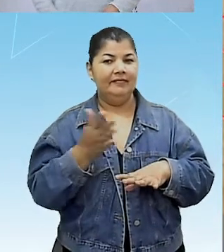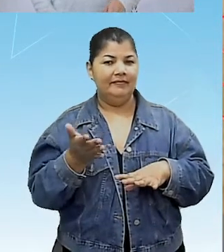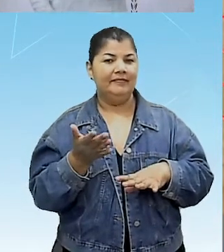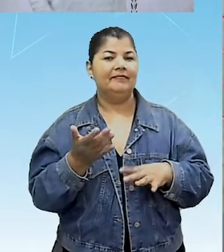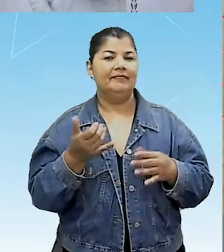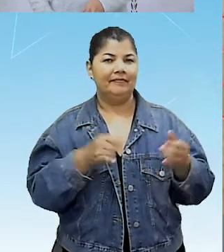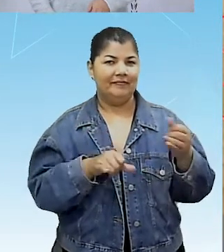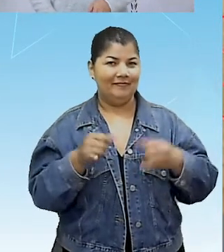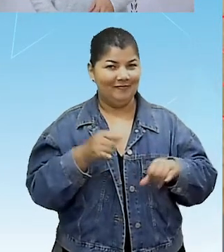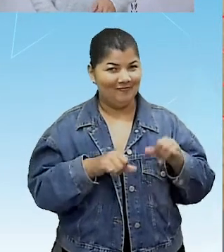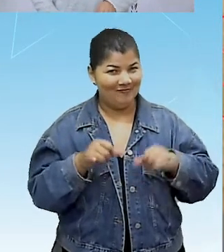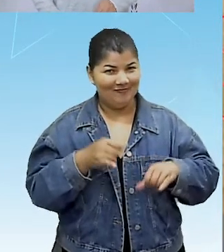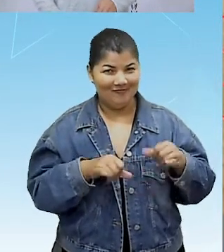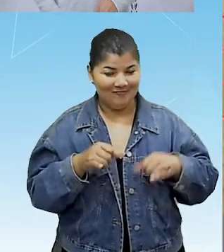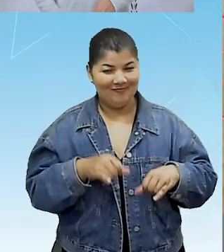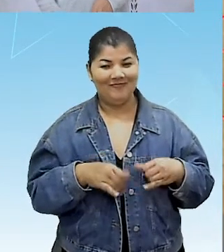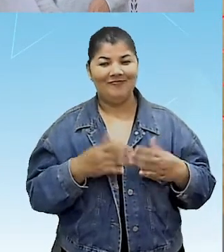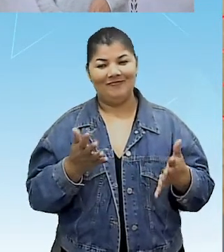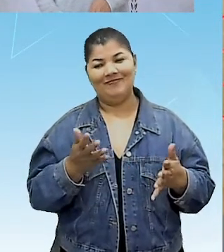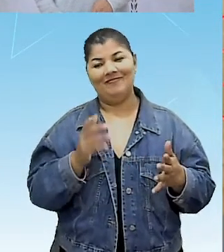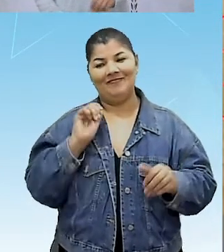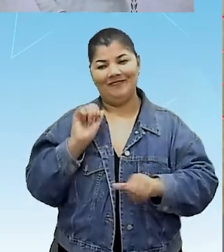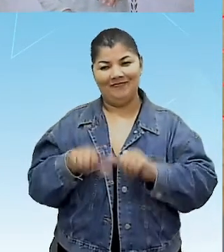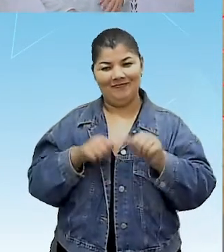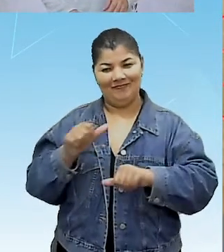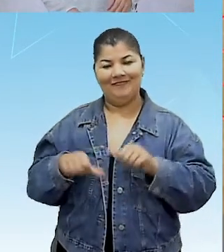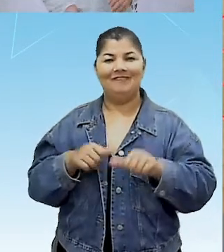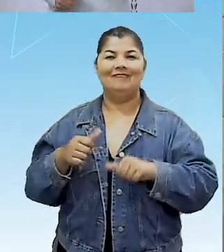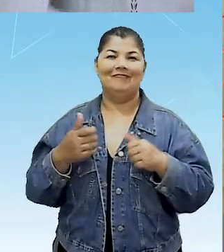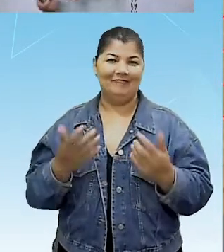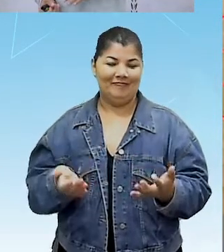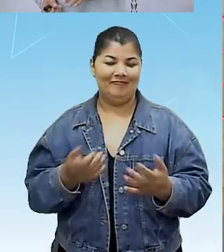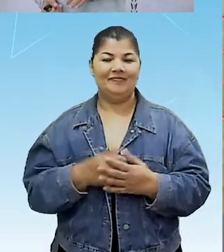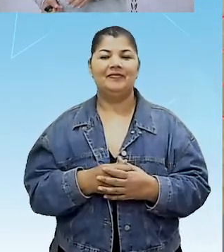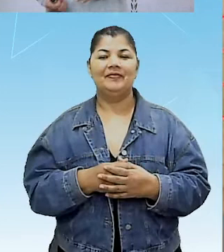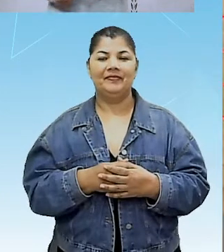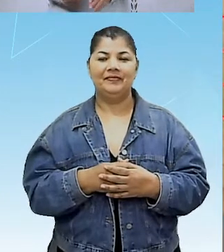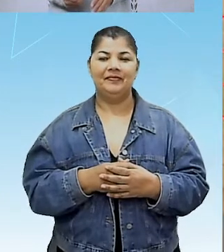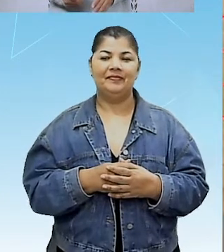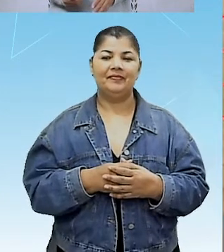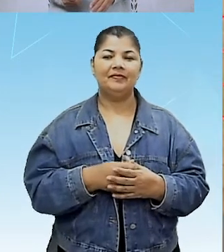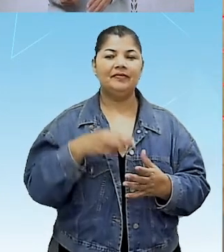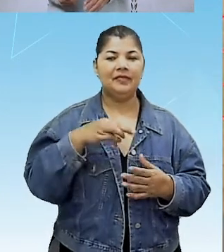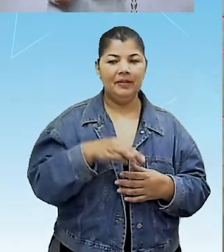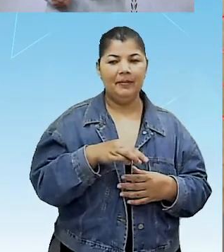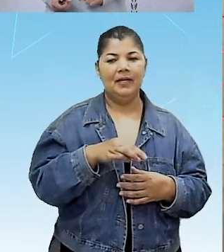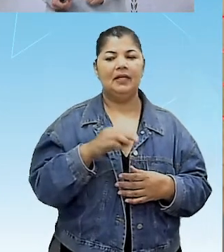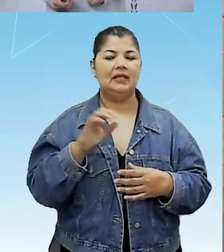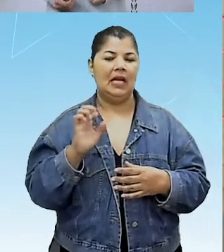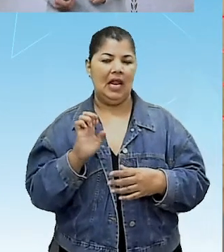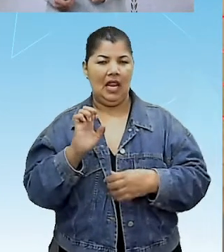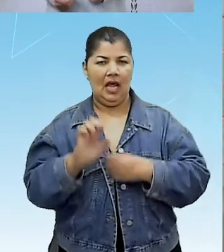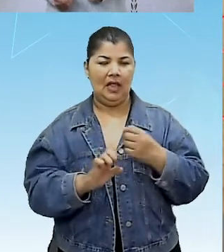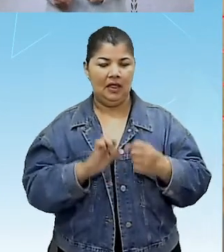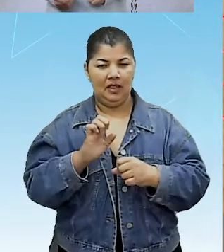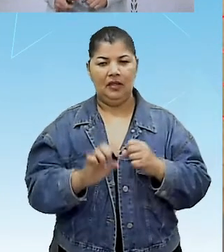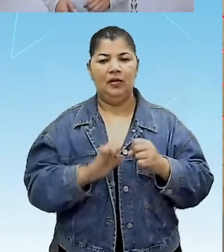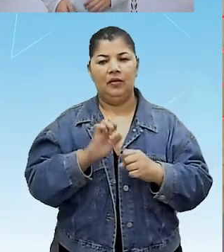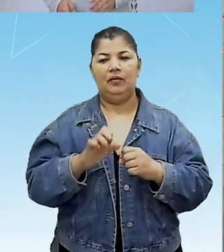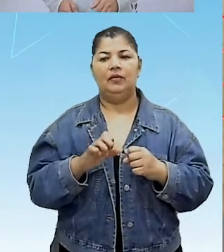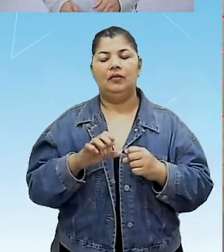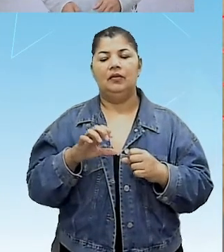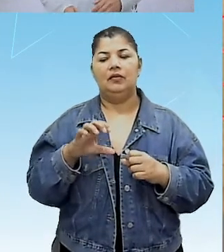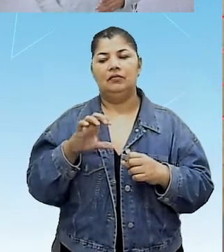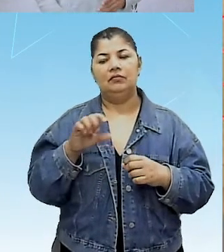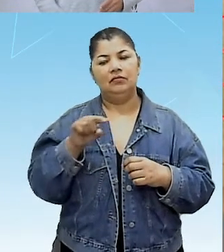aplicada. Agora a gente vai fazer a transformação, tá? Vamos lá. A massa de um elétron nós vamos ter 9,11 vezes